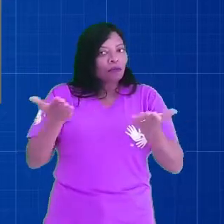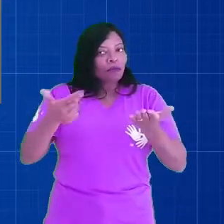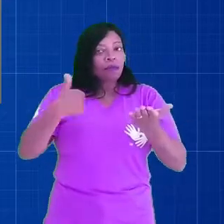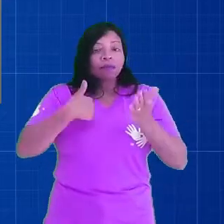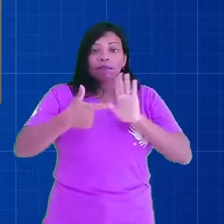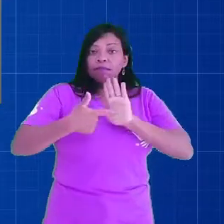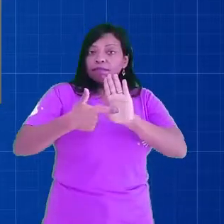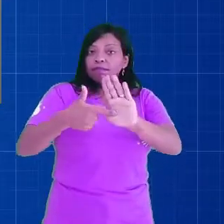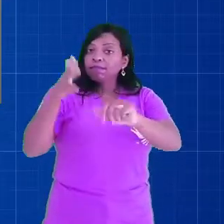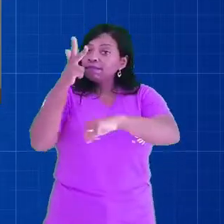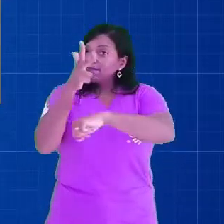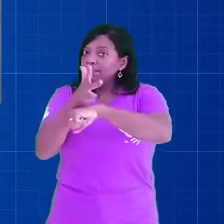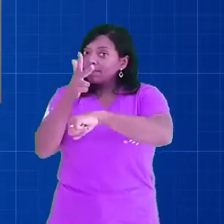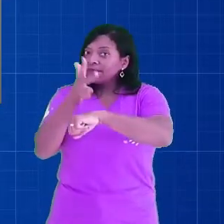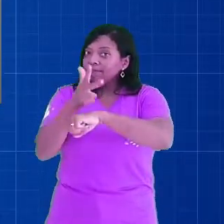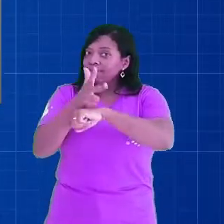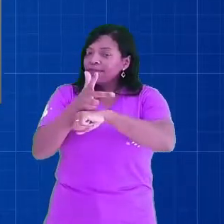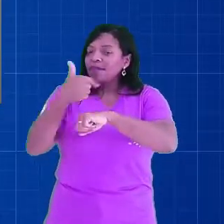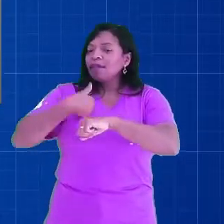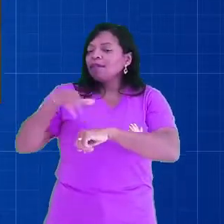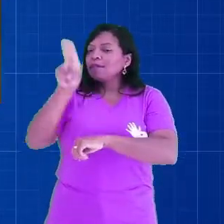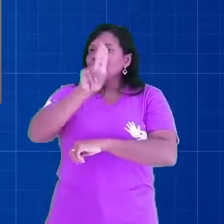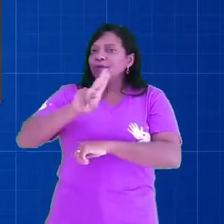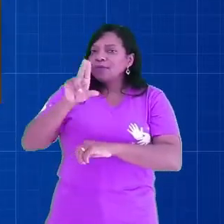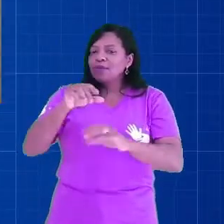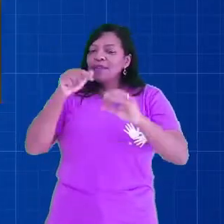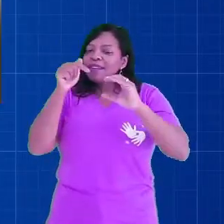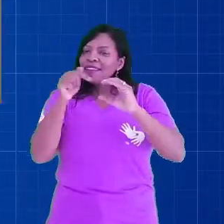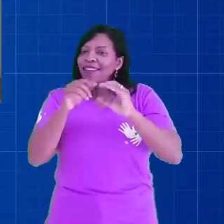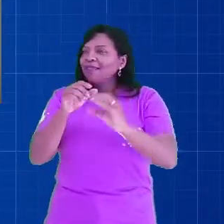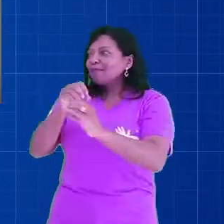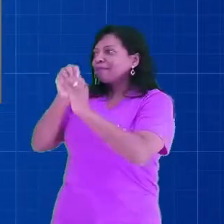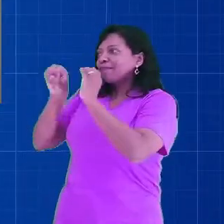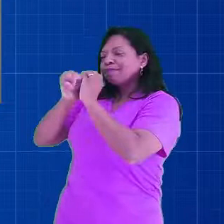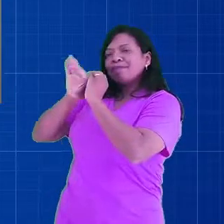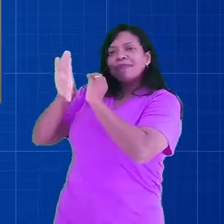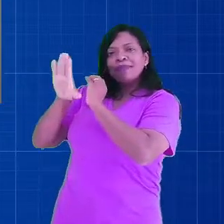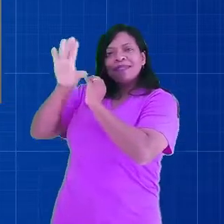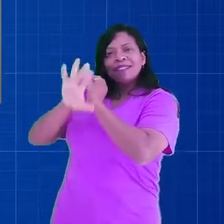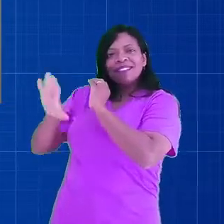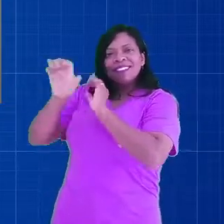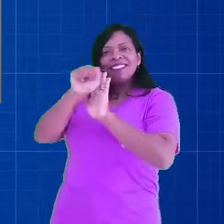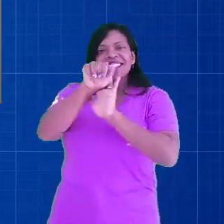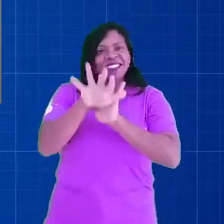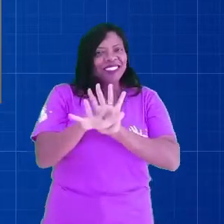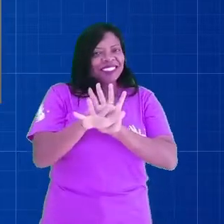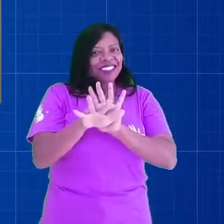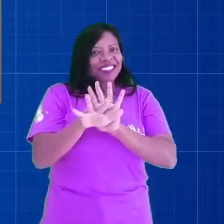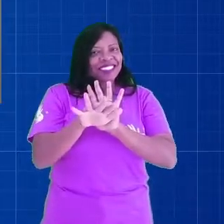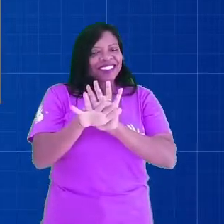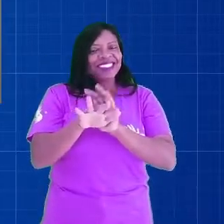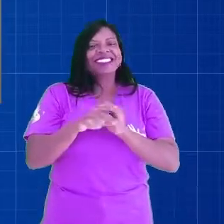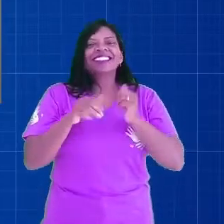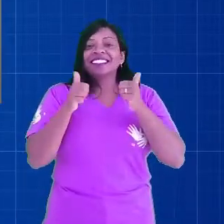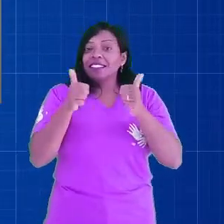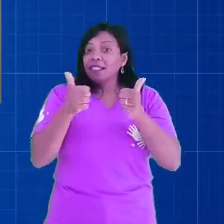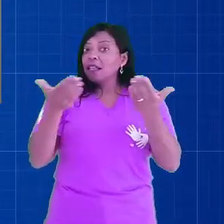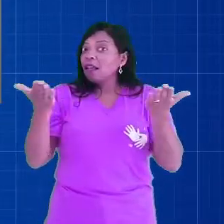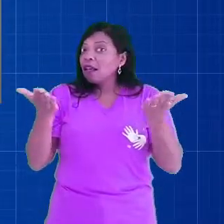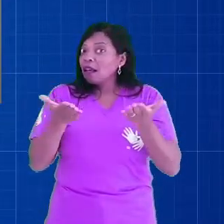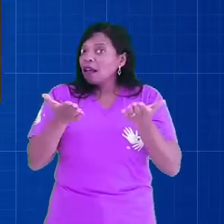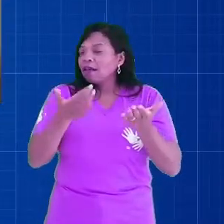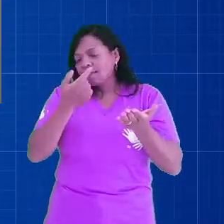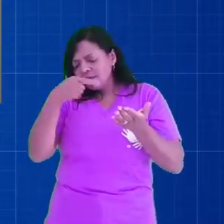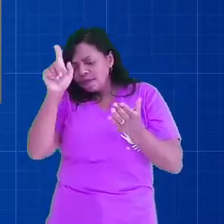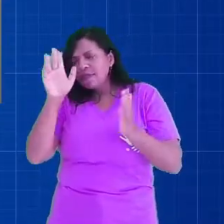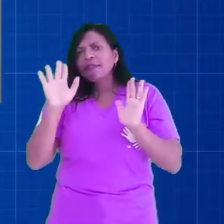a filmagem rapidinha de como ficaram aquelas sombras projetadas na parede. Então agora bora